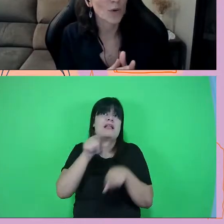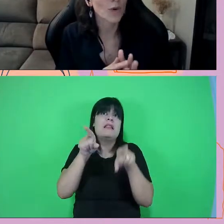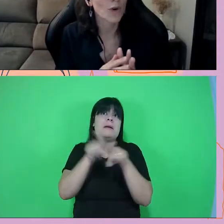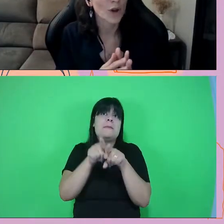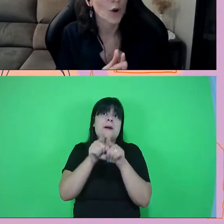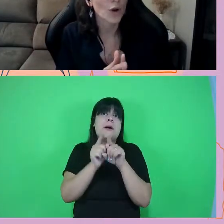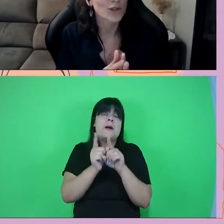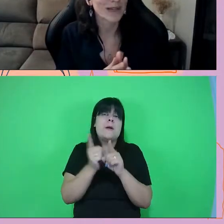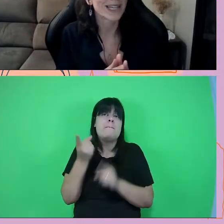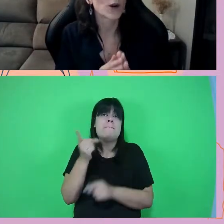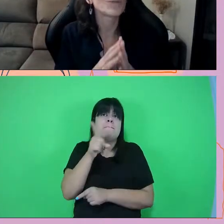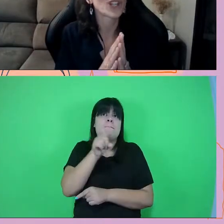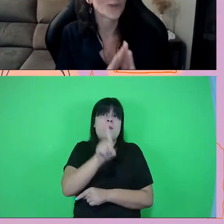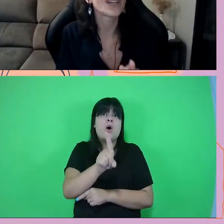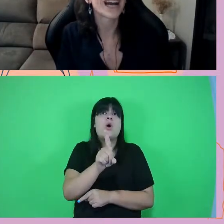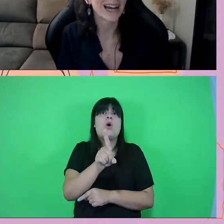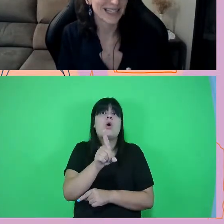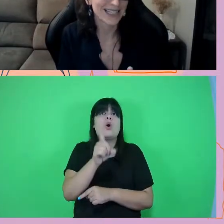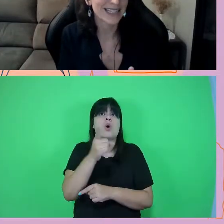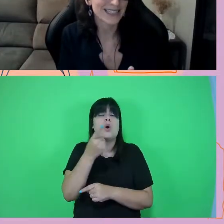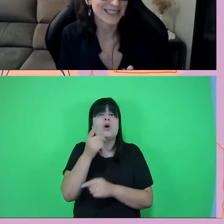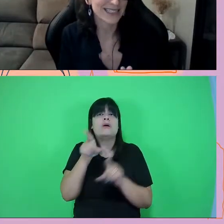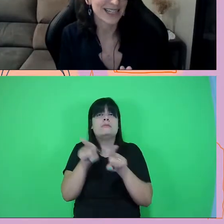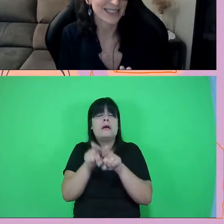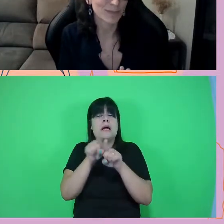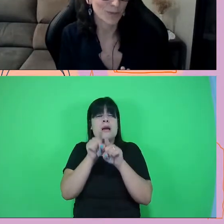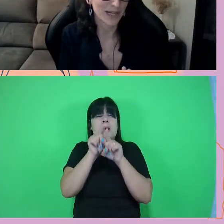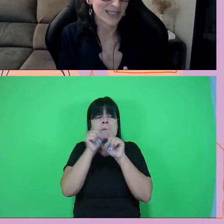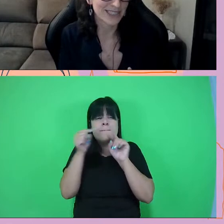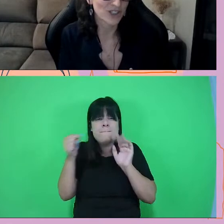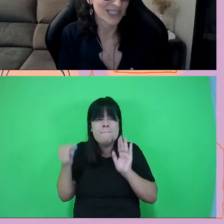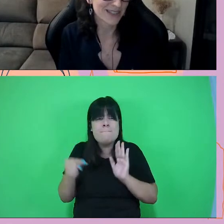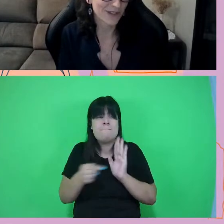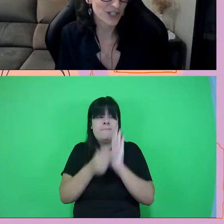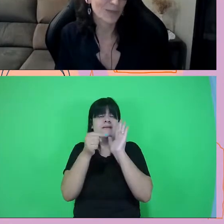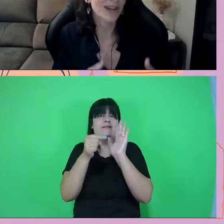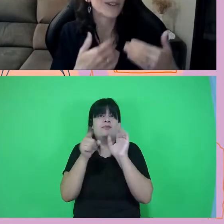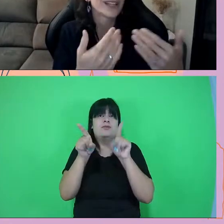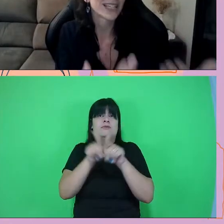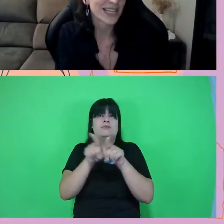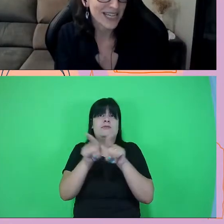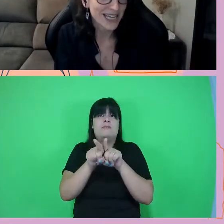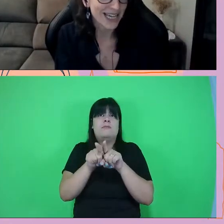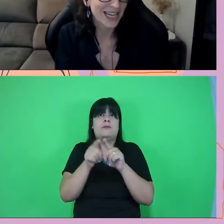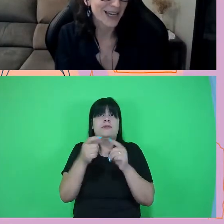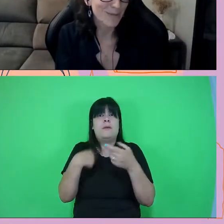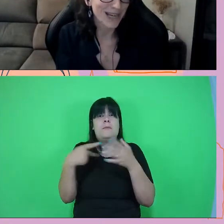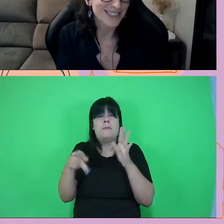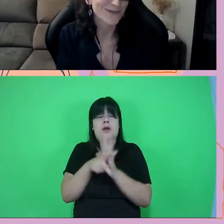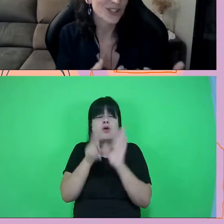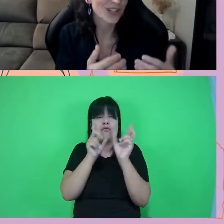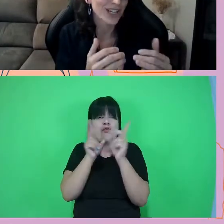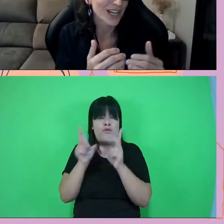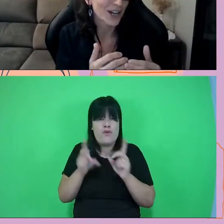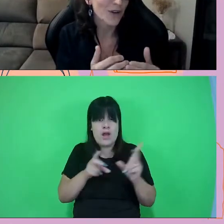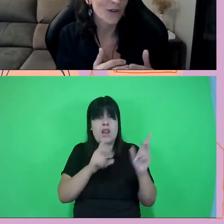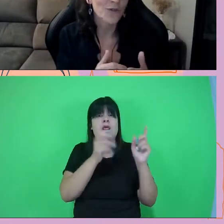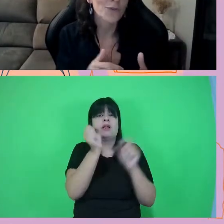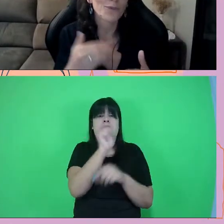colocada como de maneira objetificada, né? Nas propagandas de cerveja para vender mais